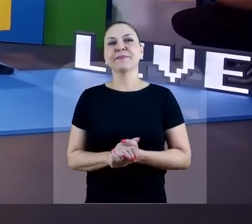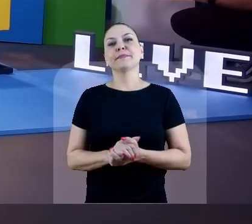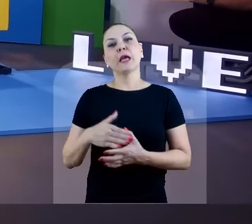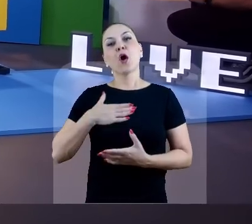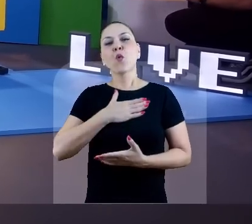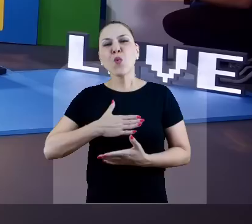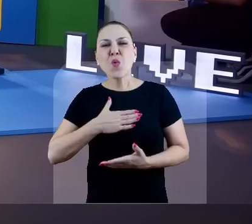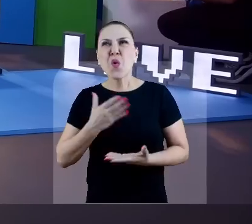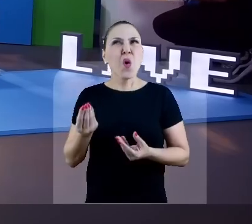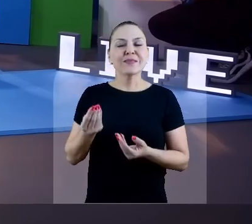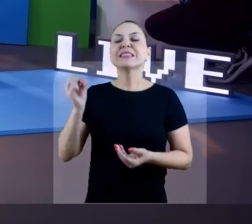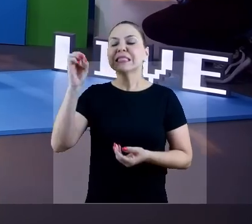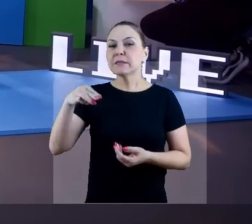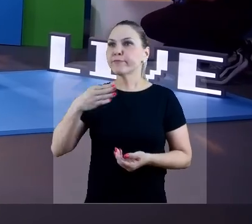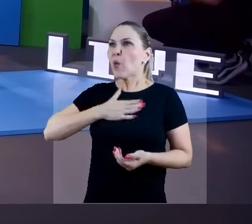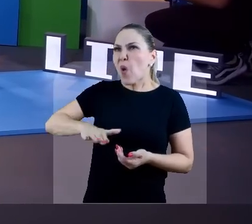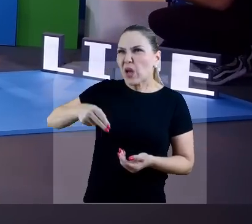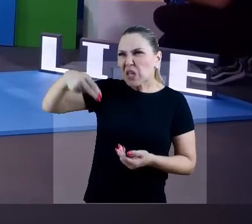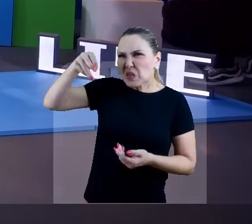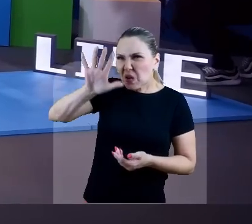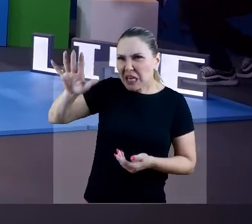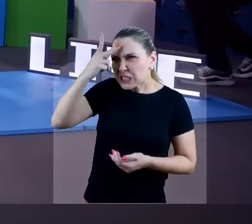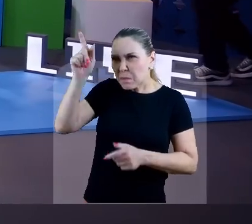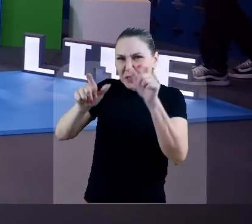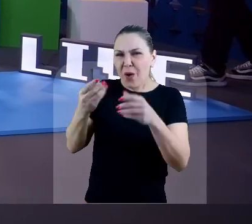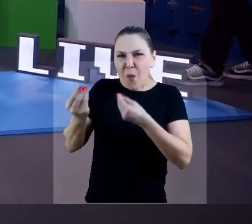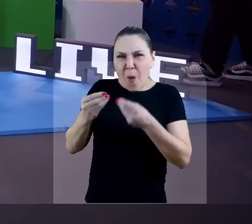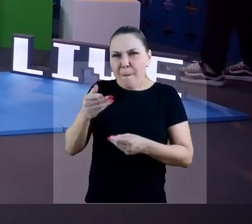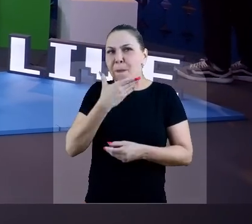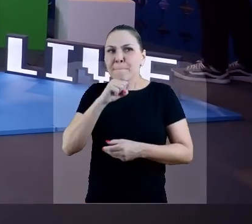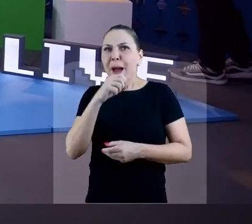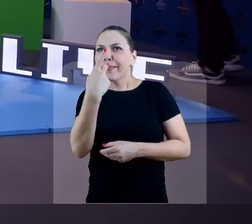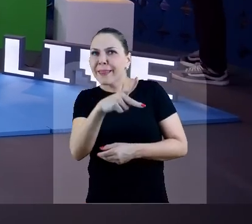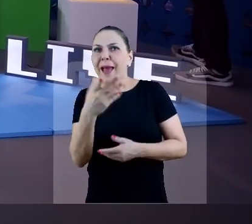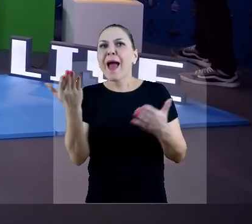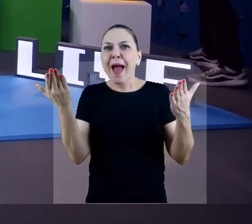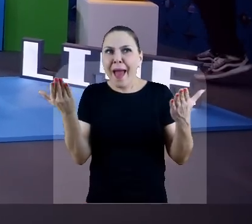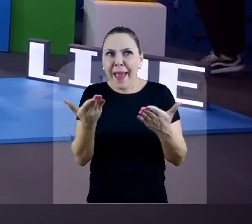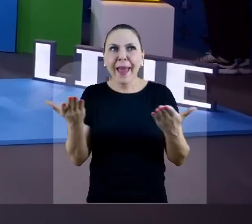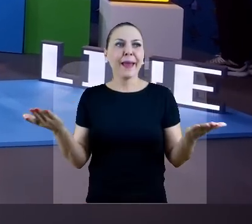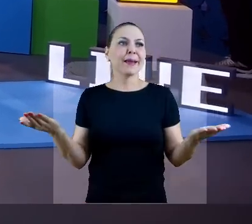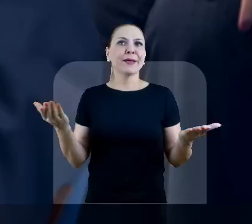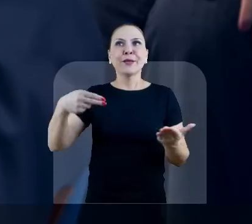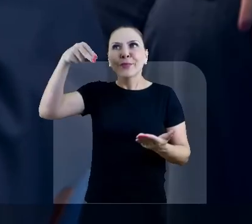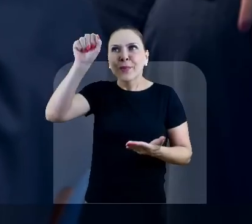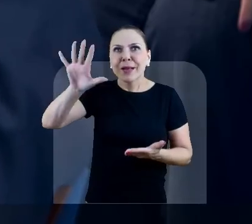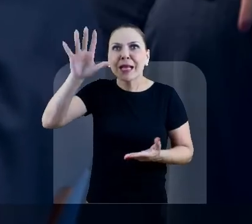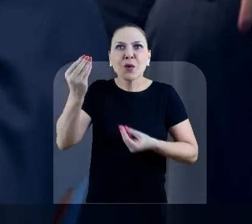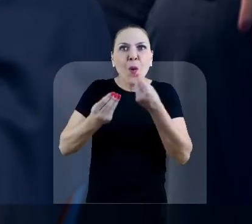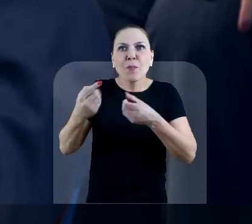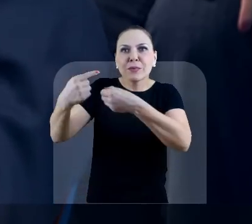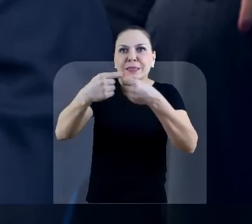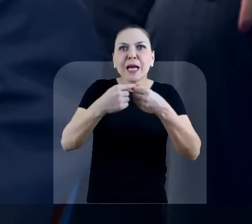Não gosta de nordestino. O pai dela é Caba da Peste no Ceará. Não tem. Aqui é um país só. Qual a cidade que tem